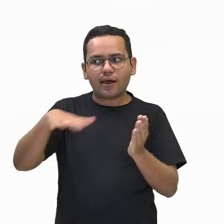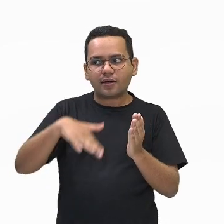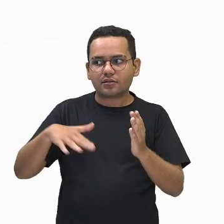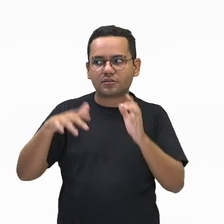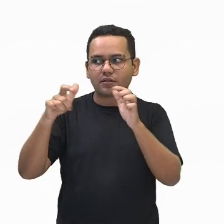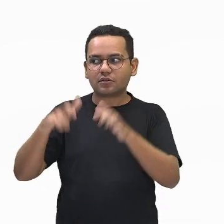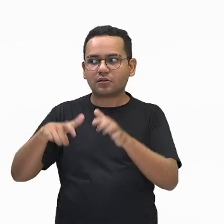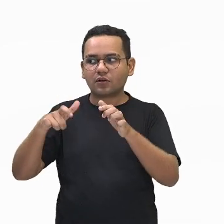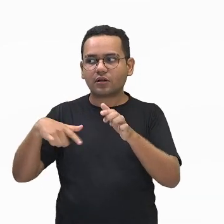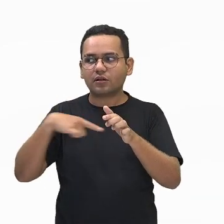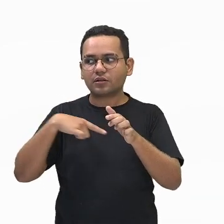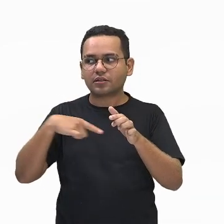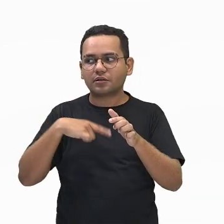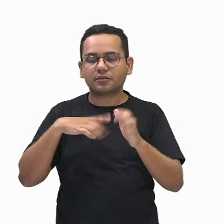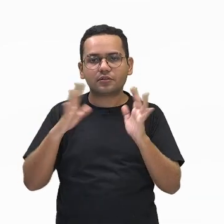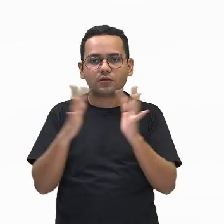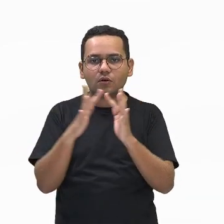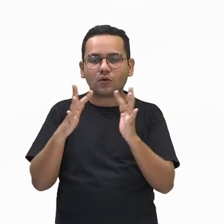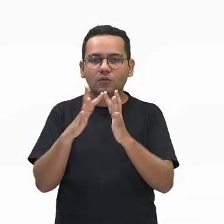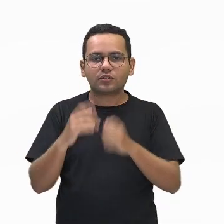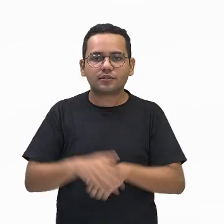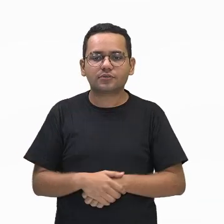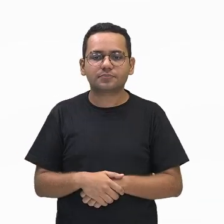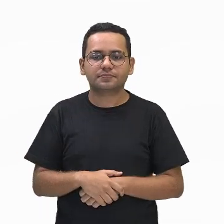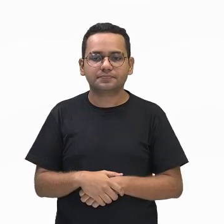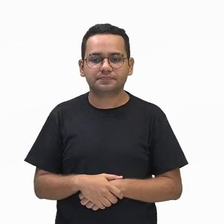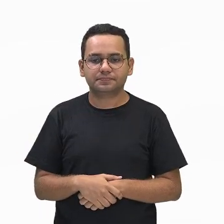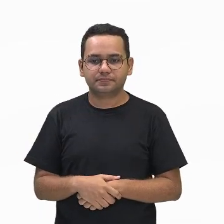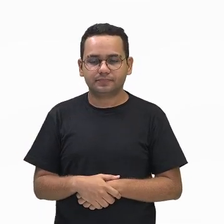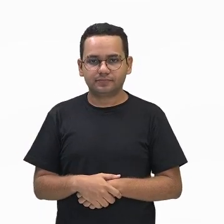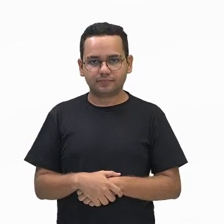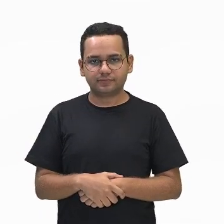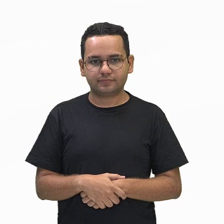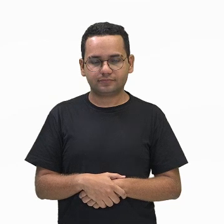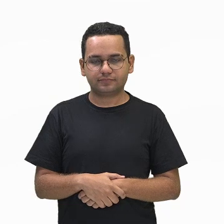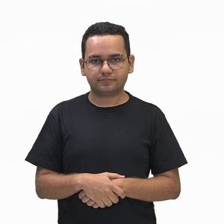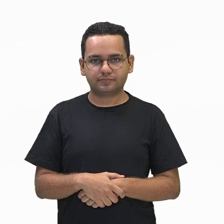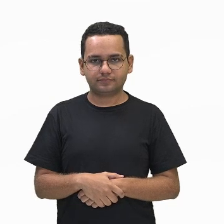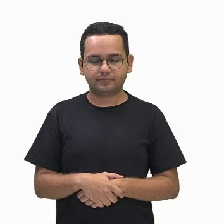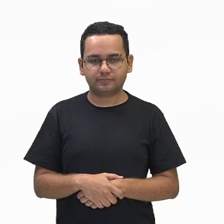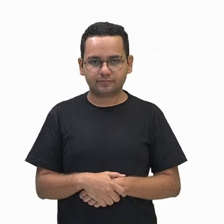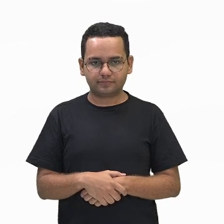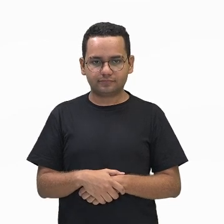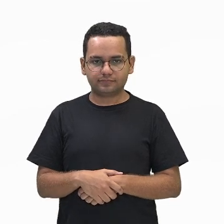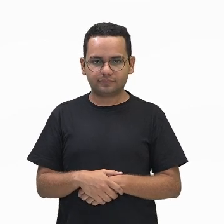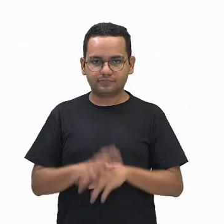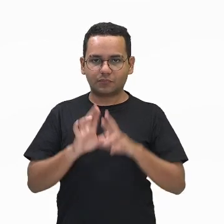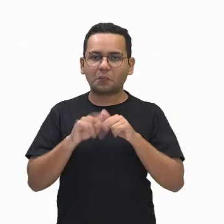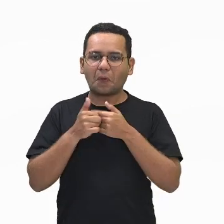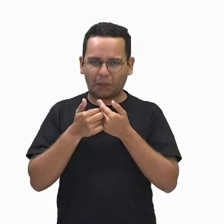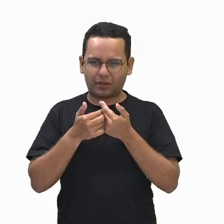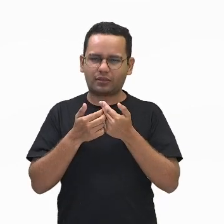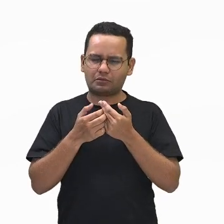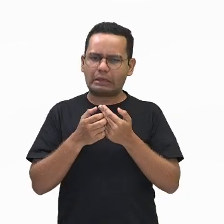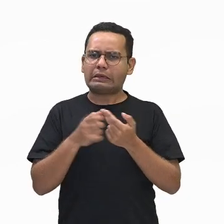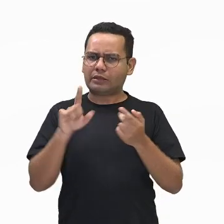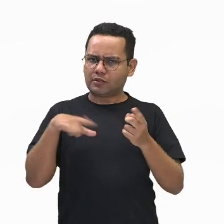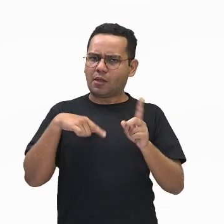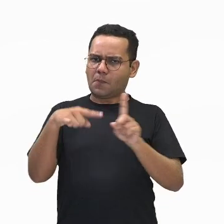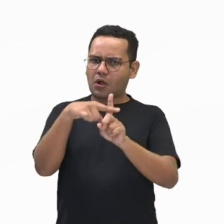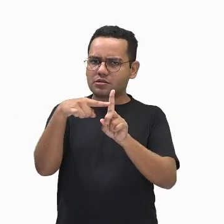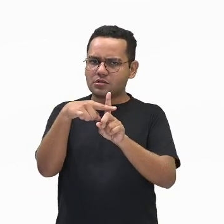que a escola se insere e a sociedade como um todo. Isso deve ser um diferencial positivo na comunidade.